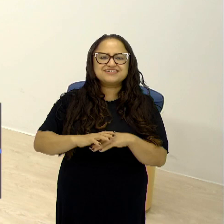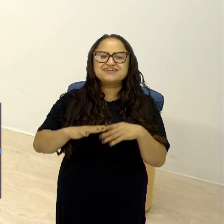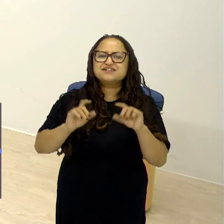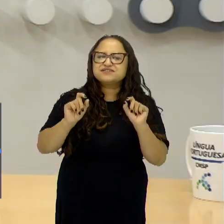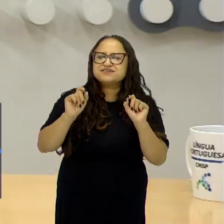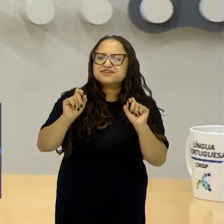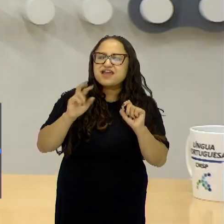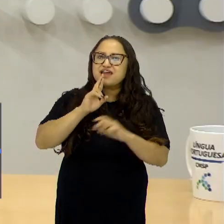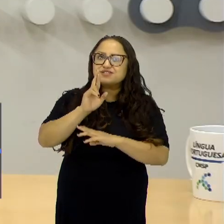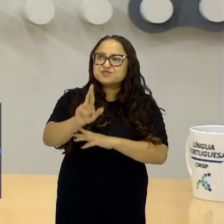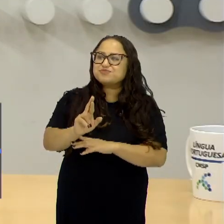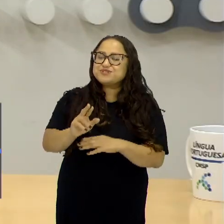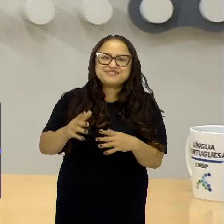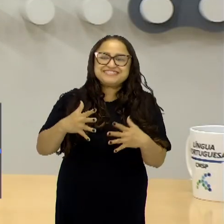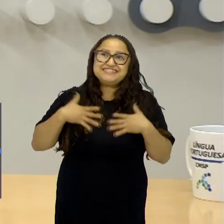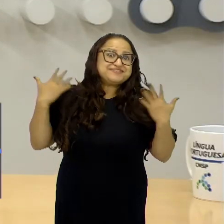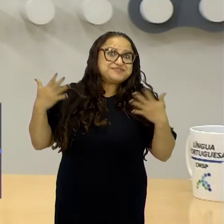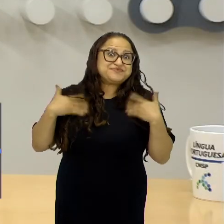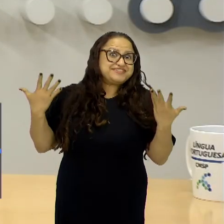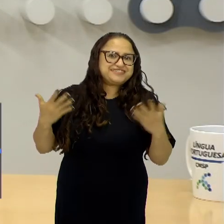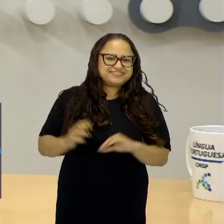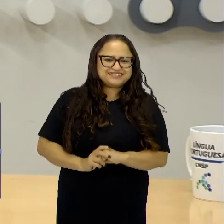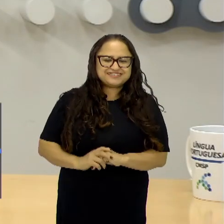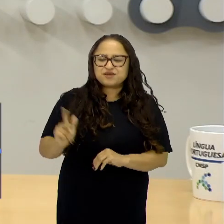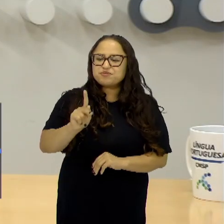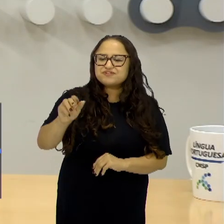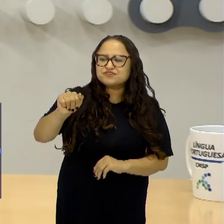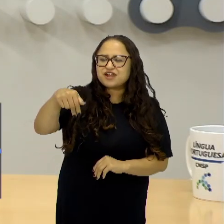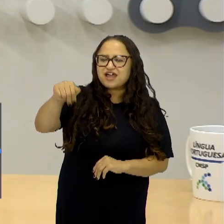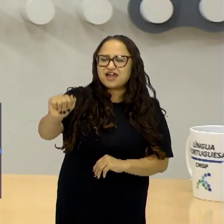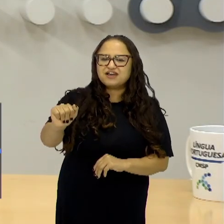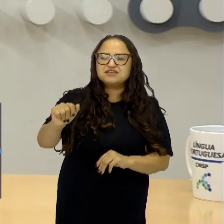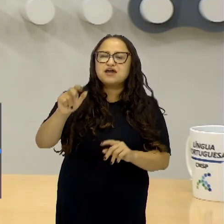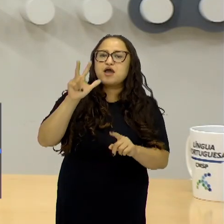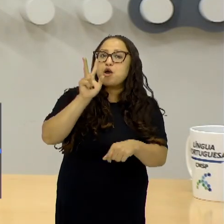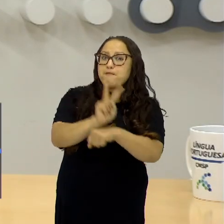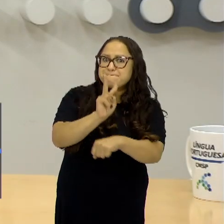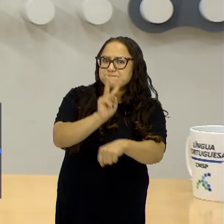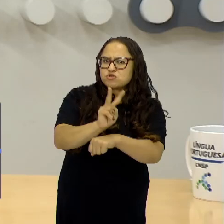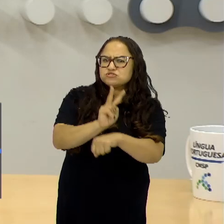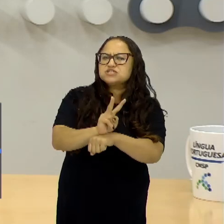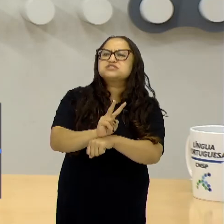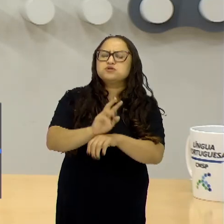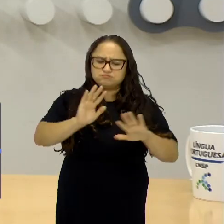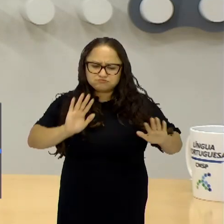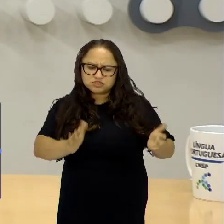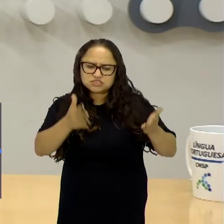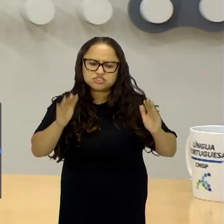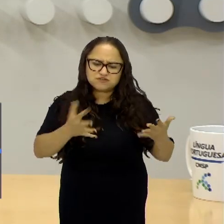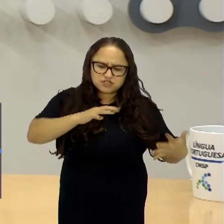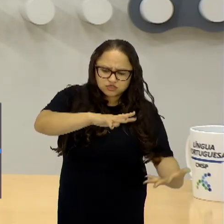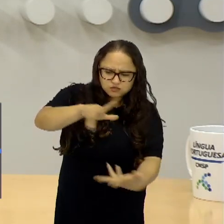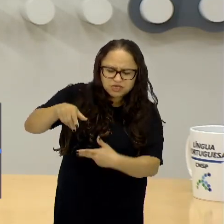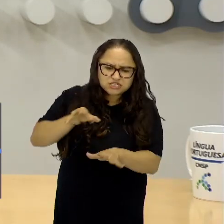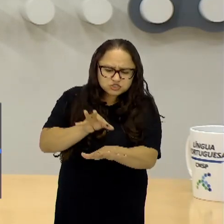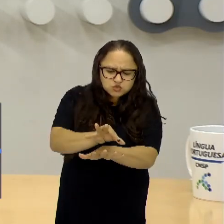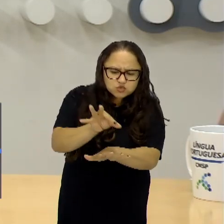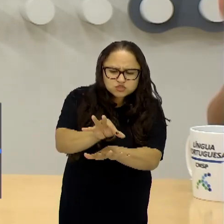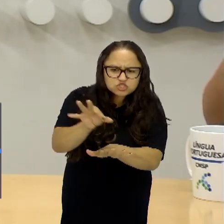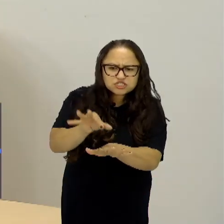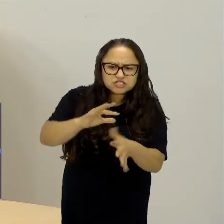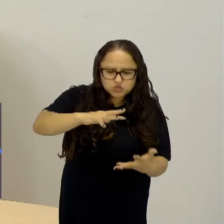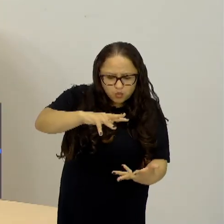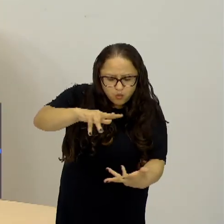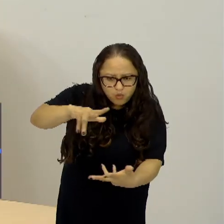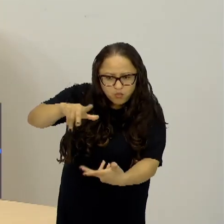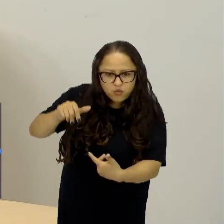as respostas vindo e me empolgo. A Proana fala assim, a proteção deve ser estimulada nos países, nos continentes, no mundo todo.